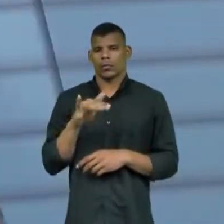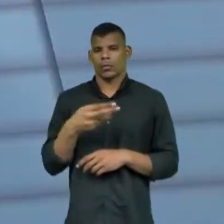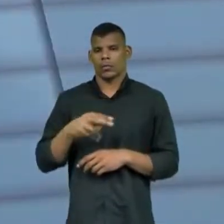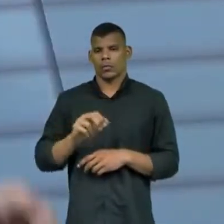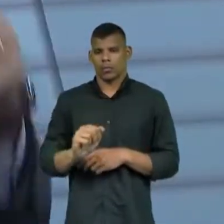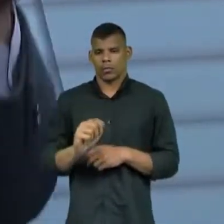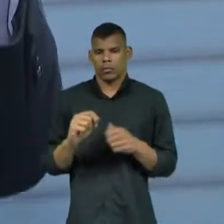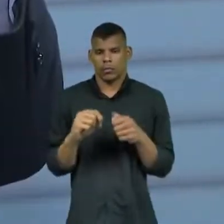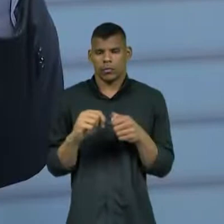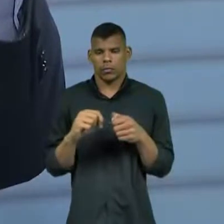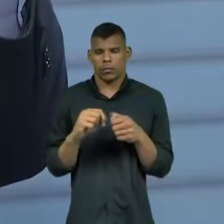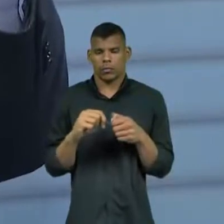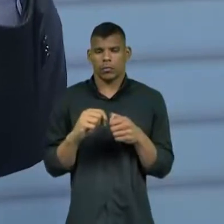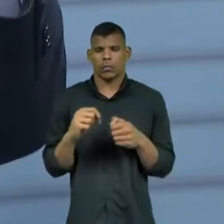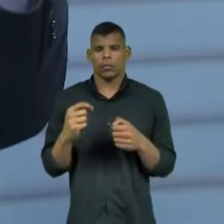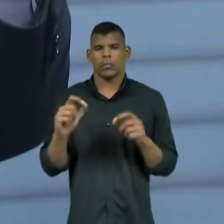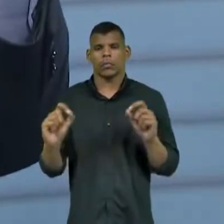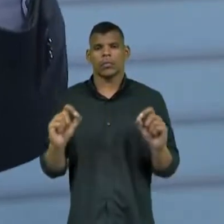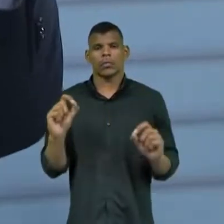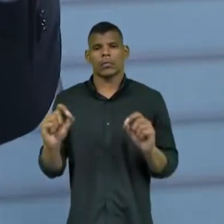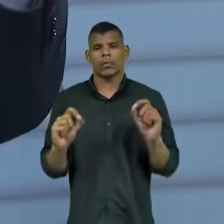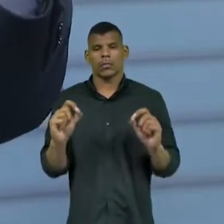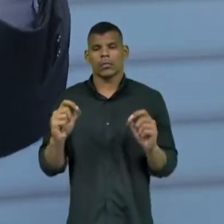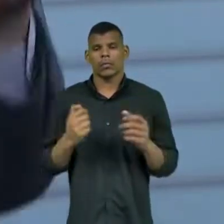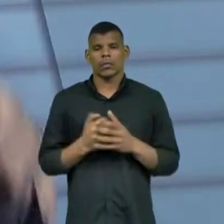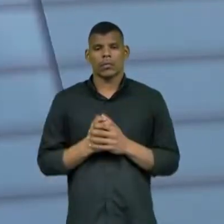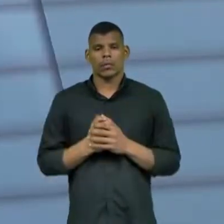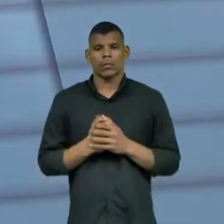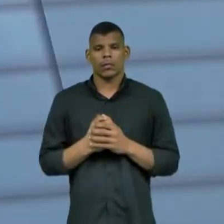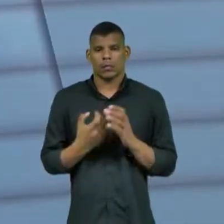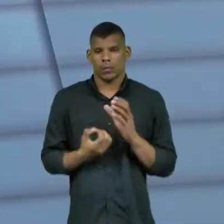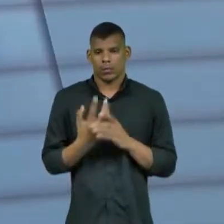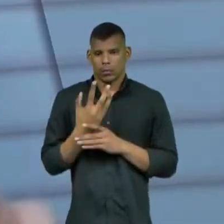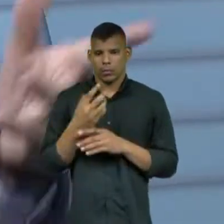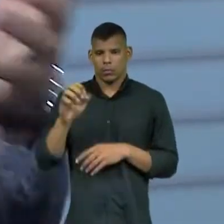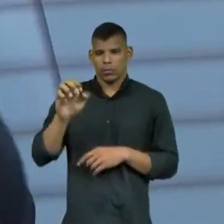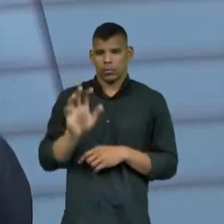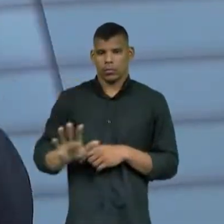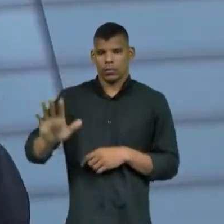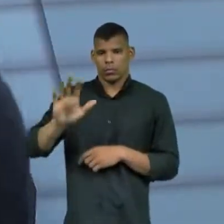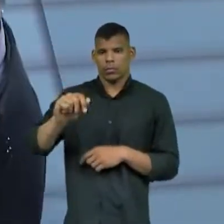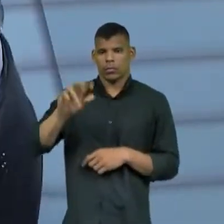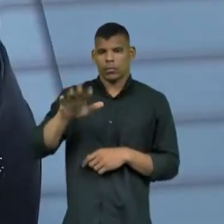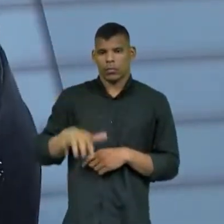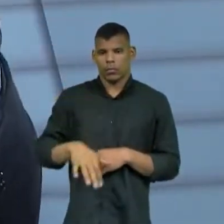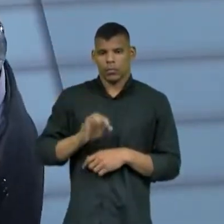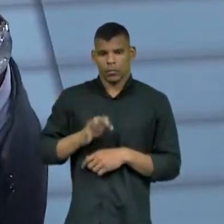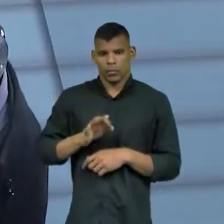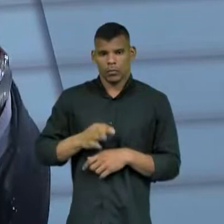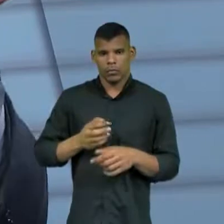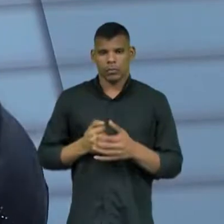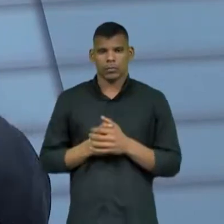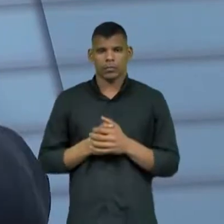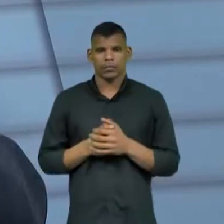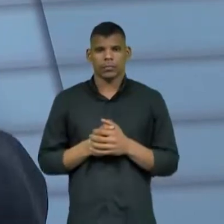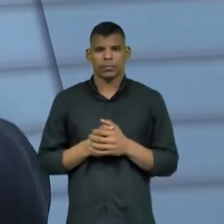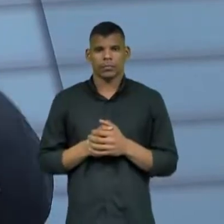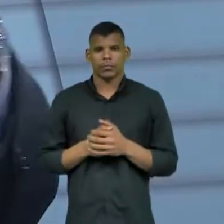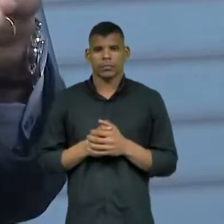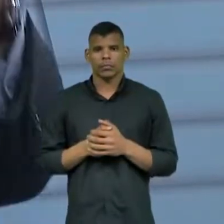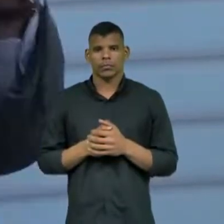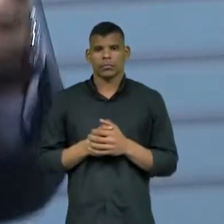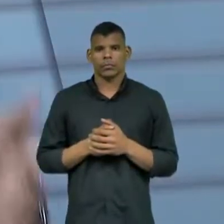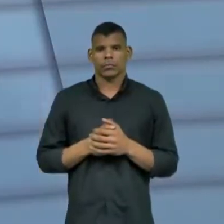faz que se produz, que se implanta na Europa, é muito mais barato, porque lá a profundidade já está chegando